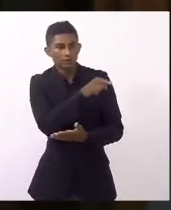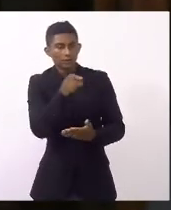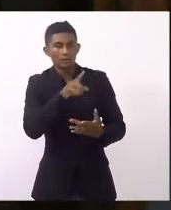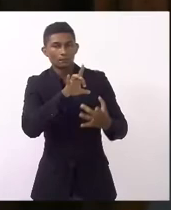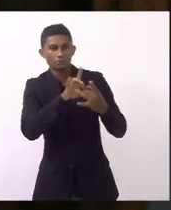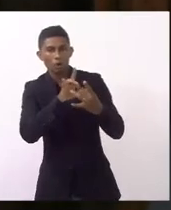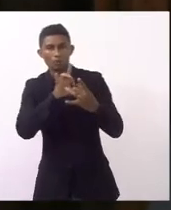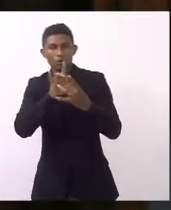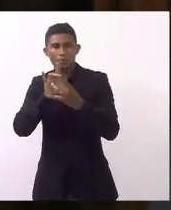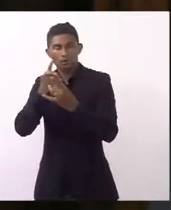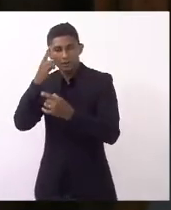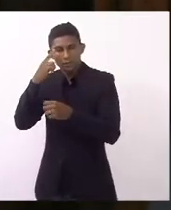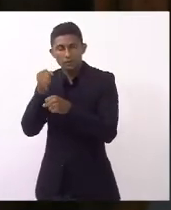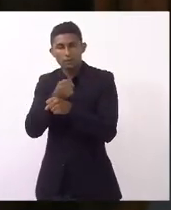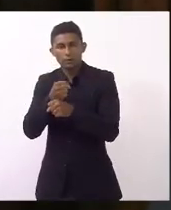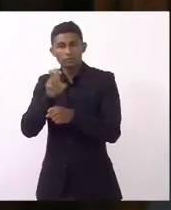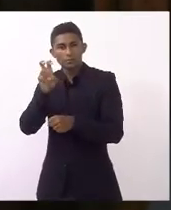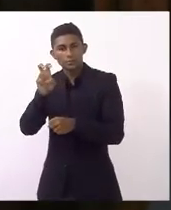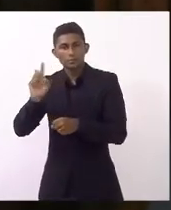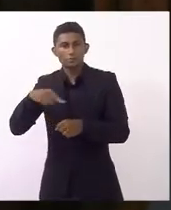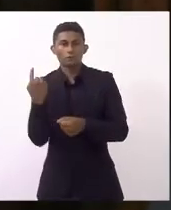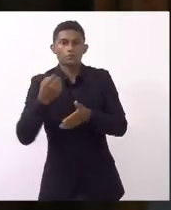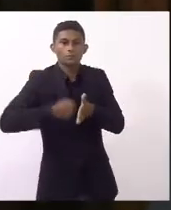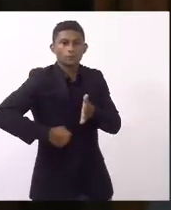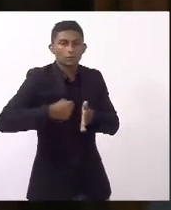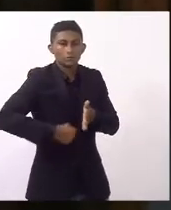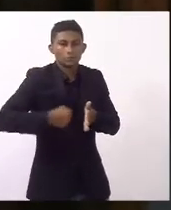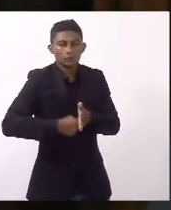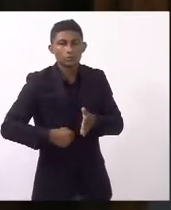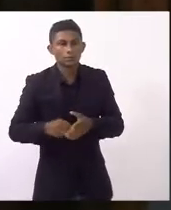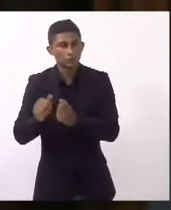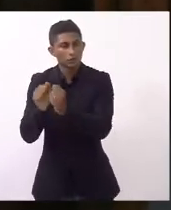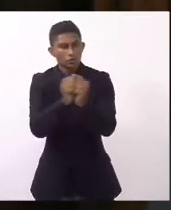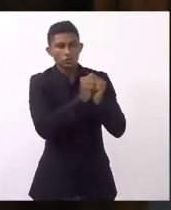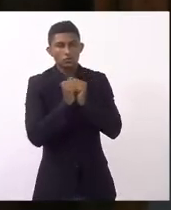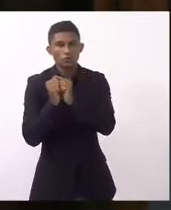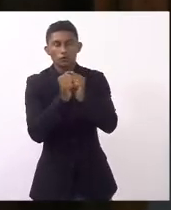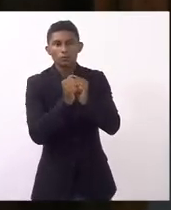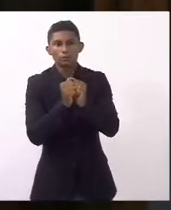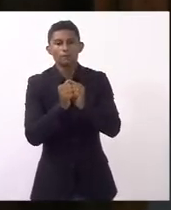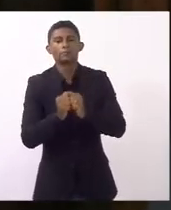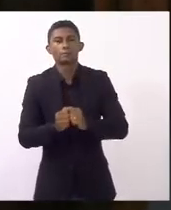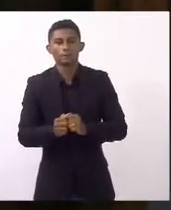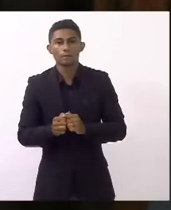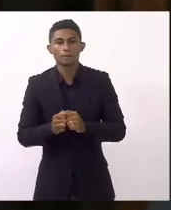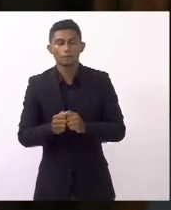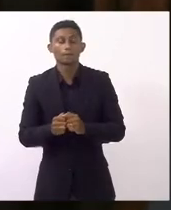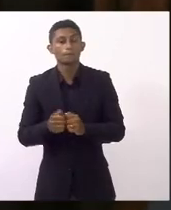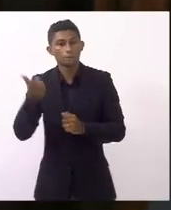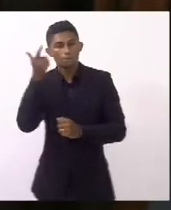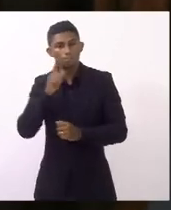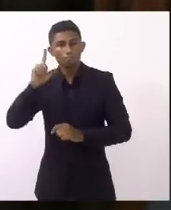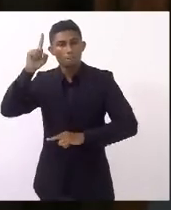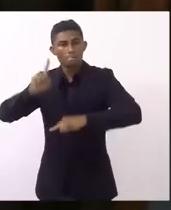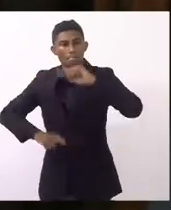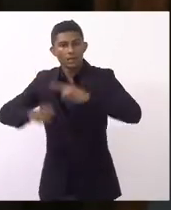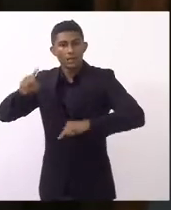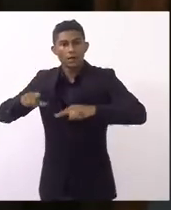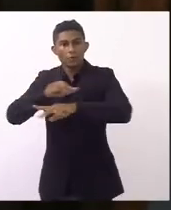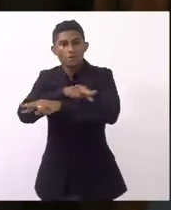próximos naquele cinco anos de luta que a gente travou em conjunto até que essas peças fossem